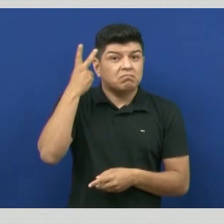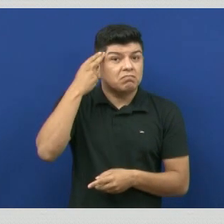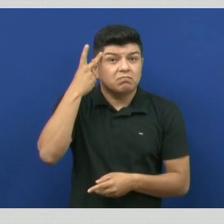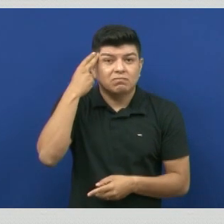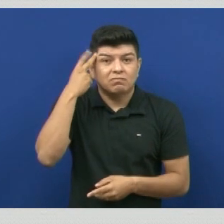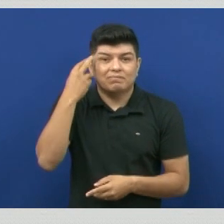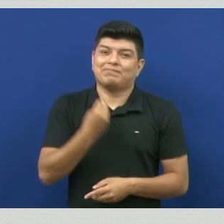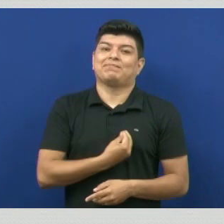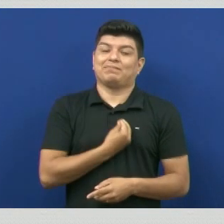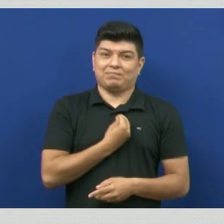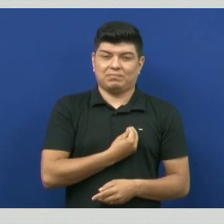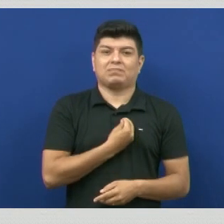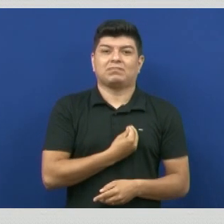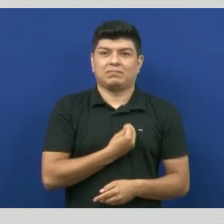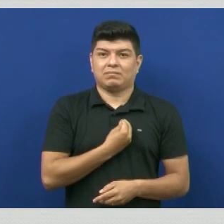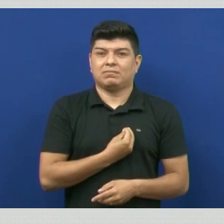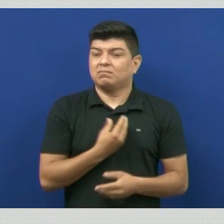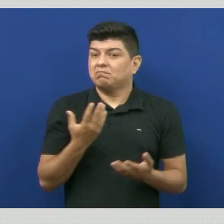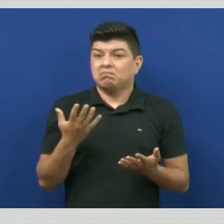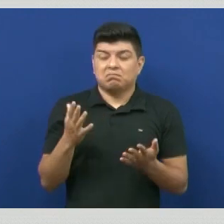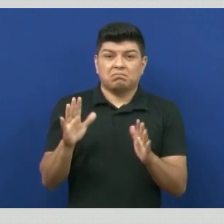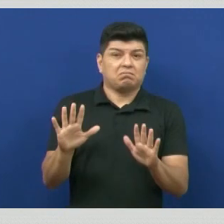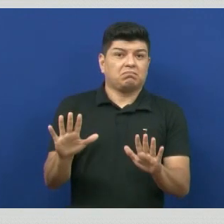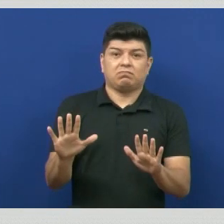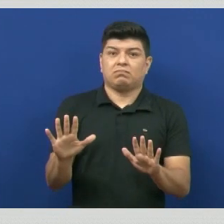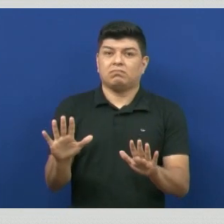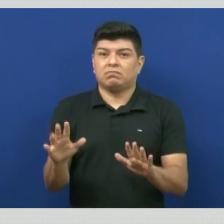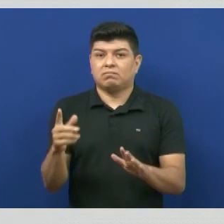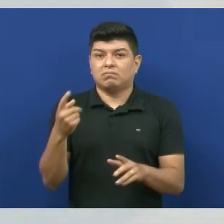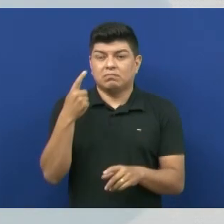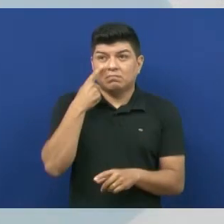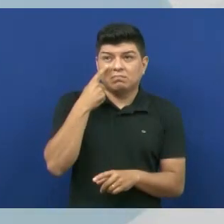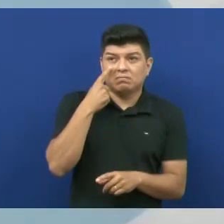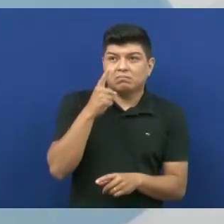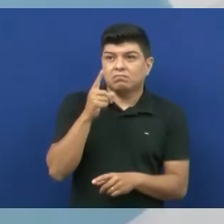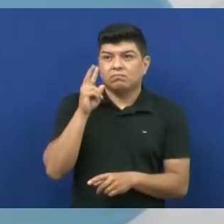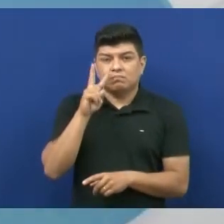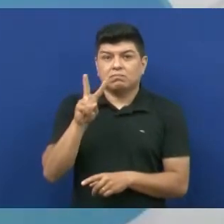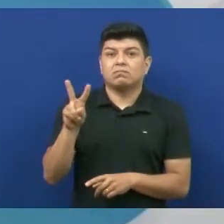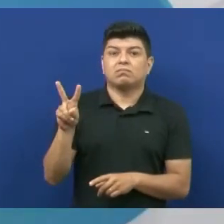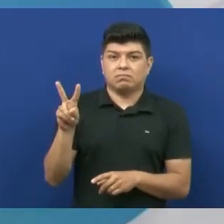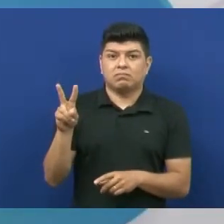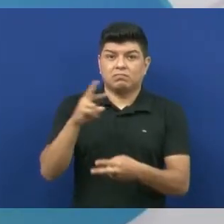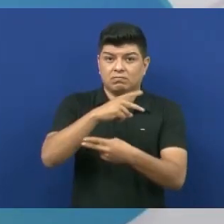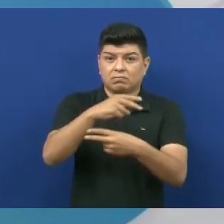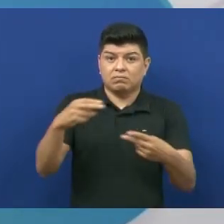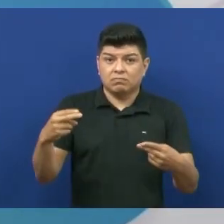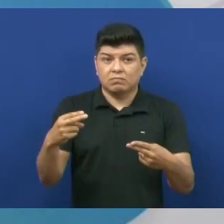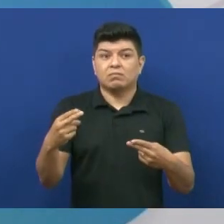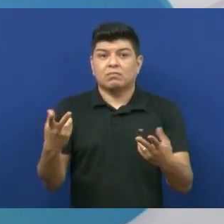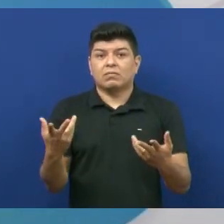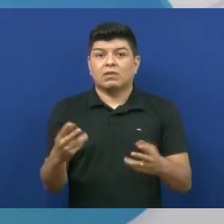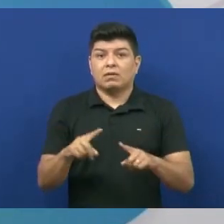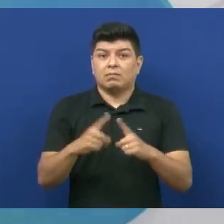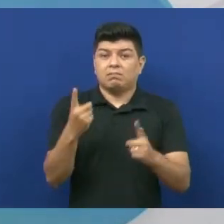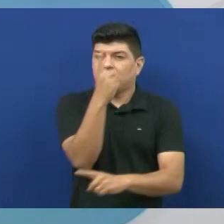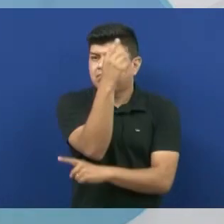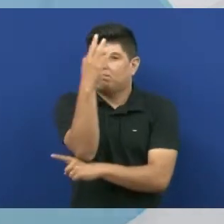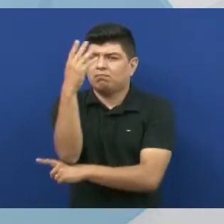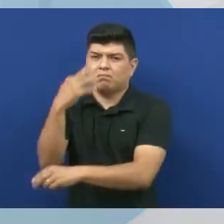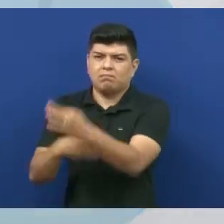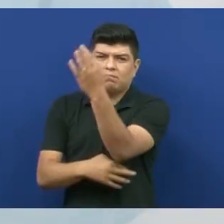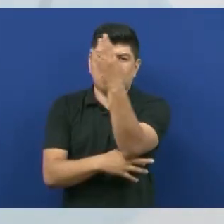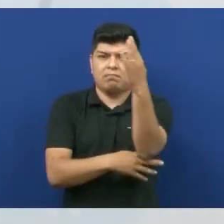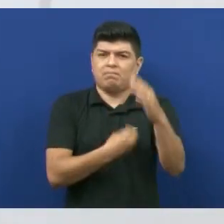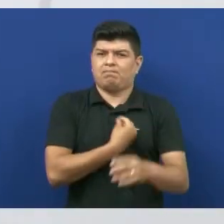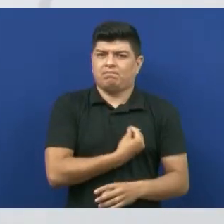comum nas nossas vidas e nós deixamos de prestar atenção nessas coisas, tá? Mas esses detalhes de paisagem